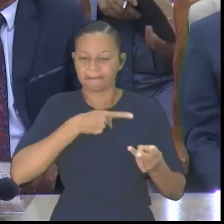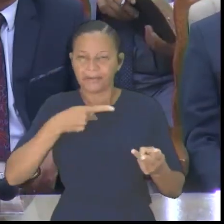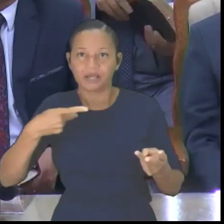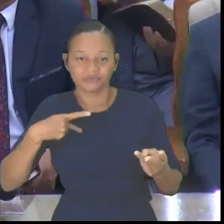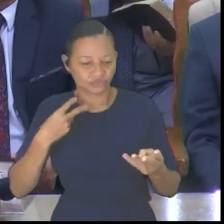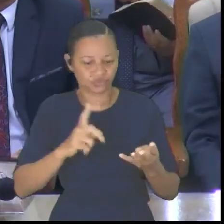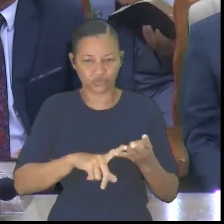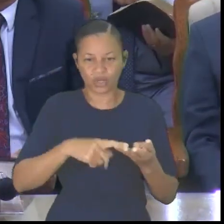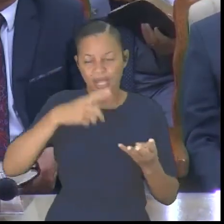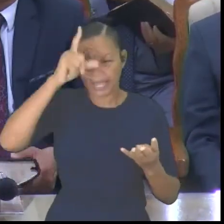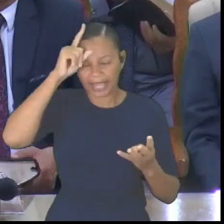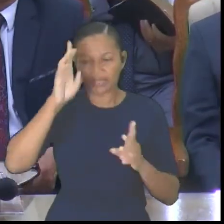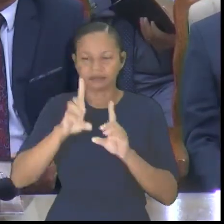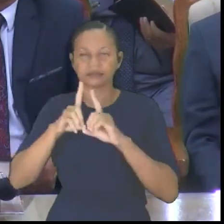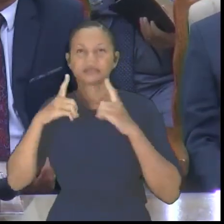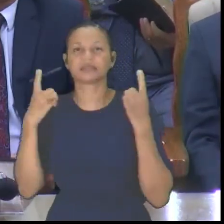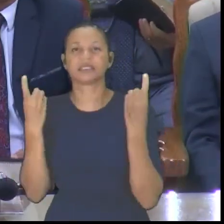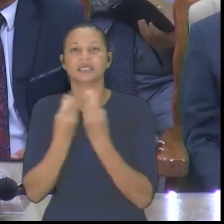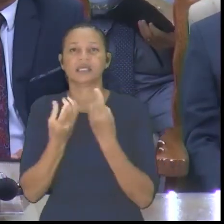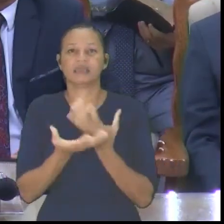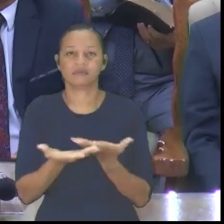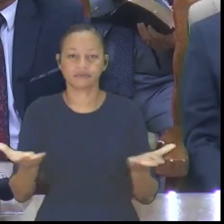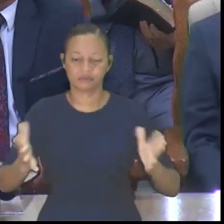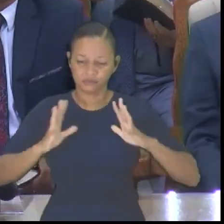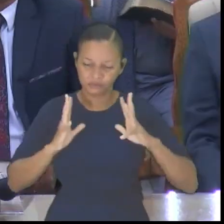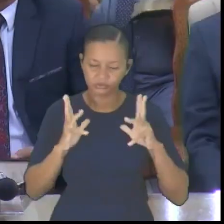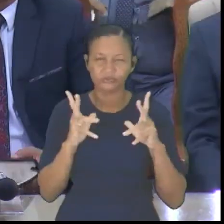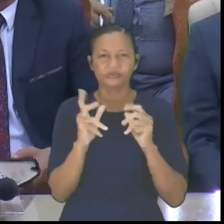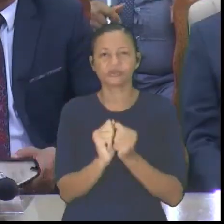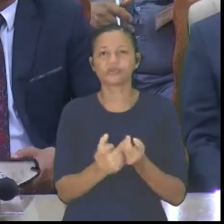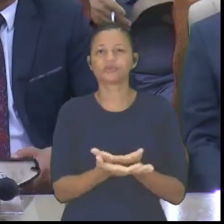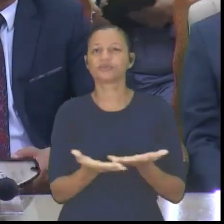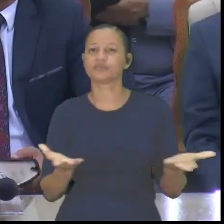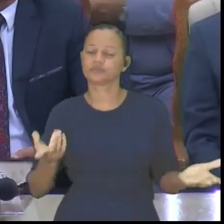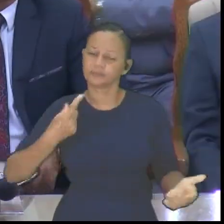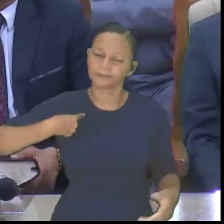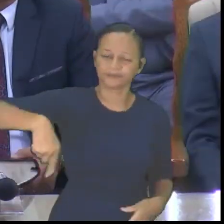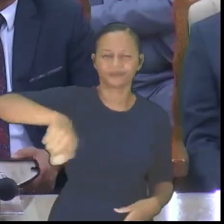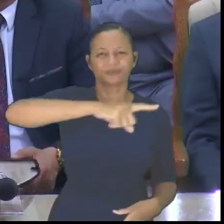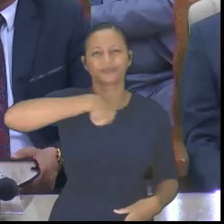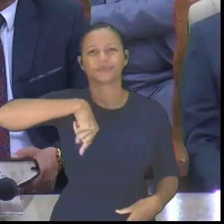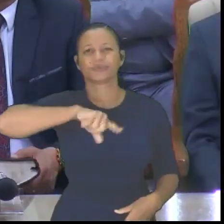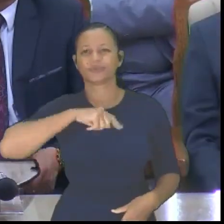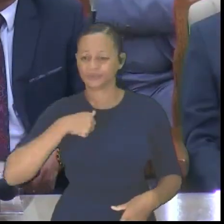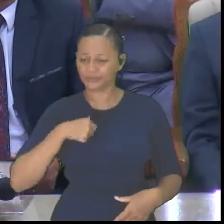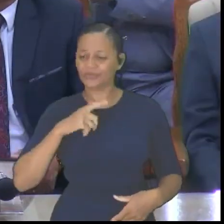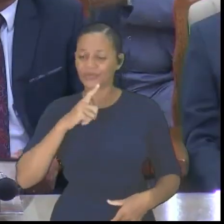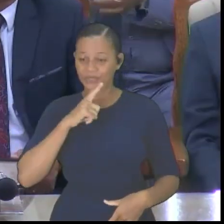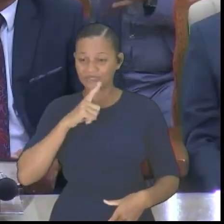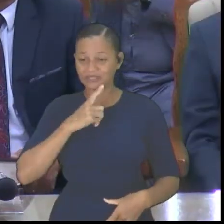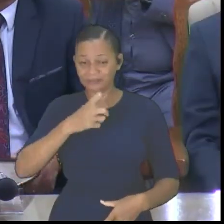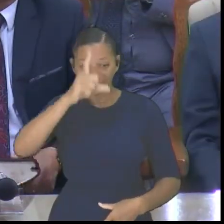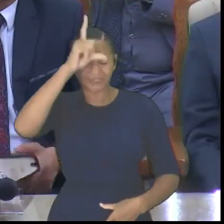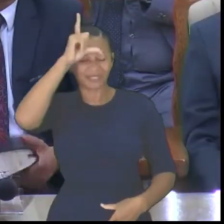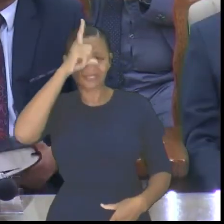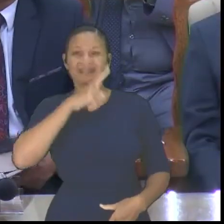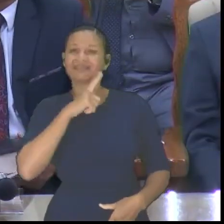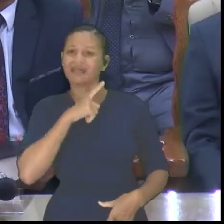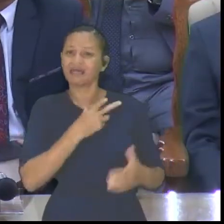departamento, porque todos nós aqui, por mais que sejamos liderados, somos líderes de alguma